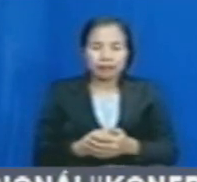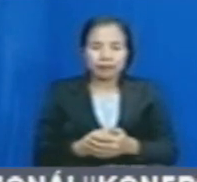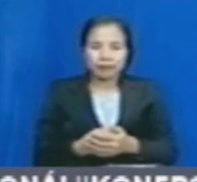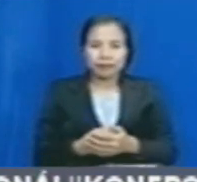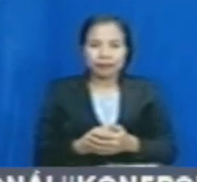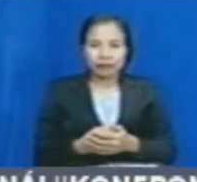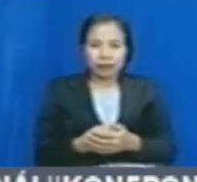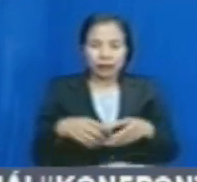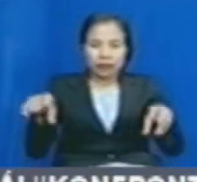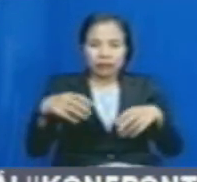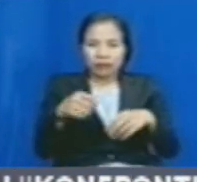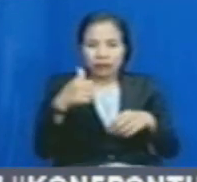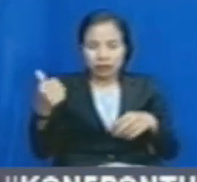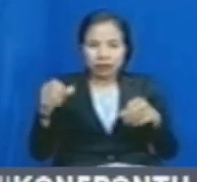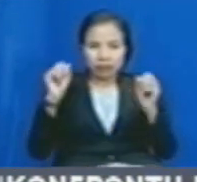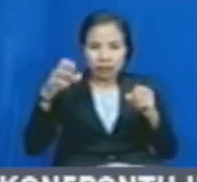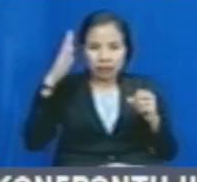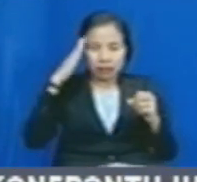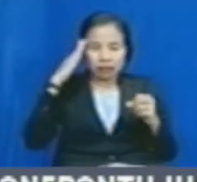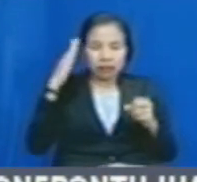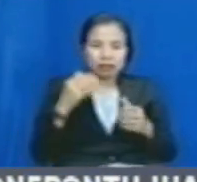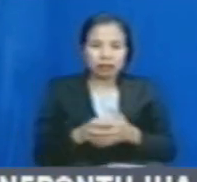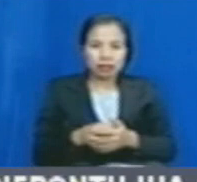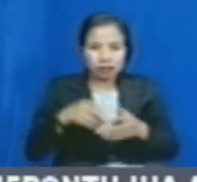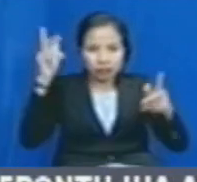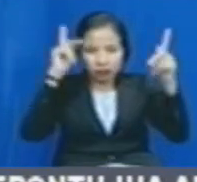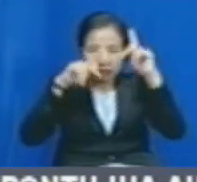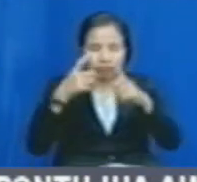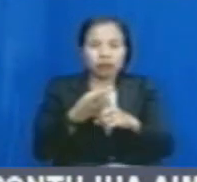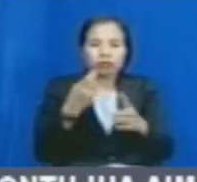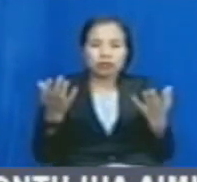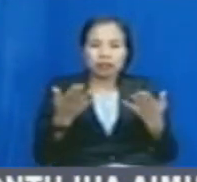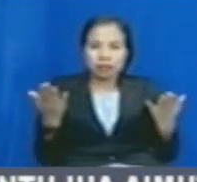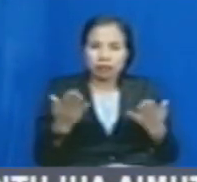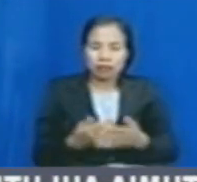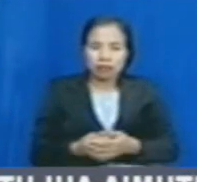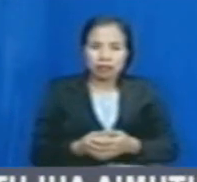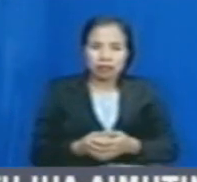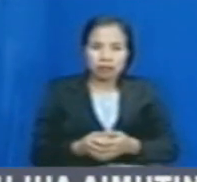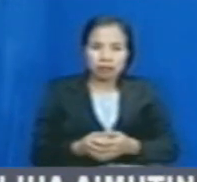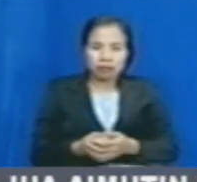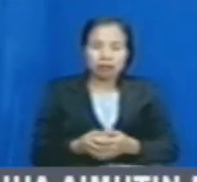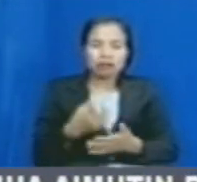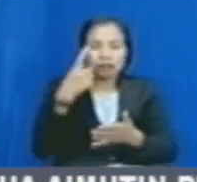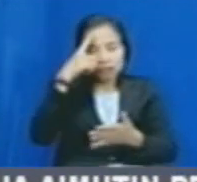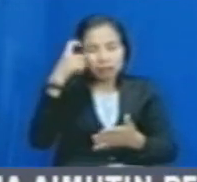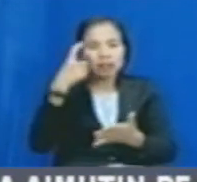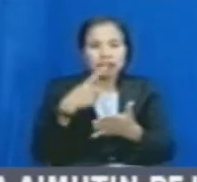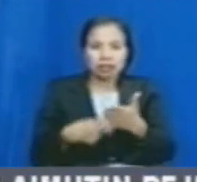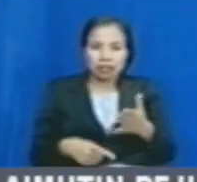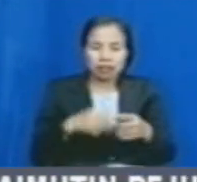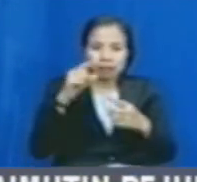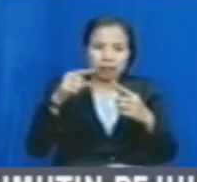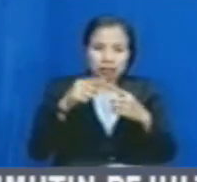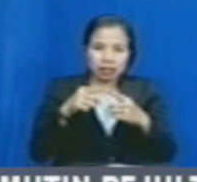insusa un balu hodi beli identifica kata problema ne mai husine be noni abut saida tamba wanira kono integra